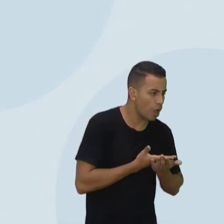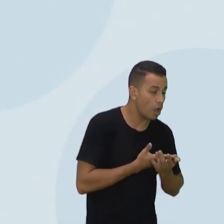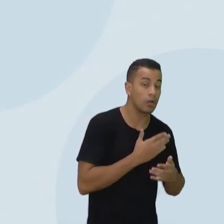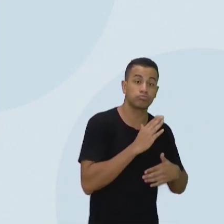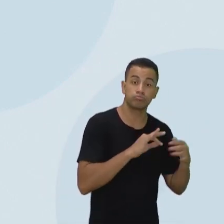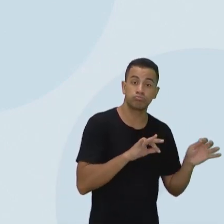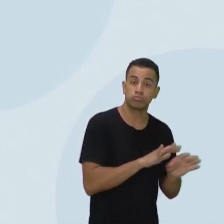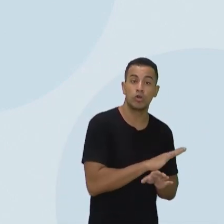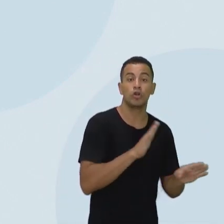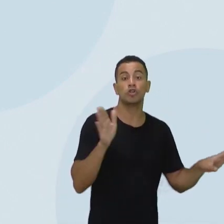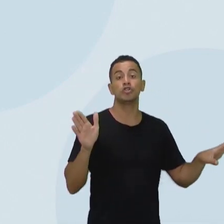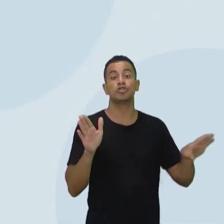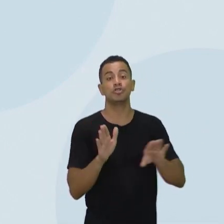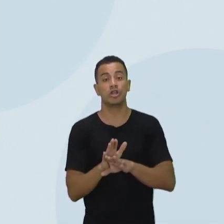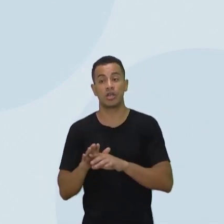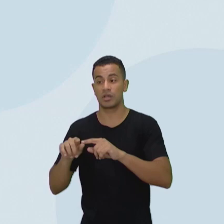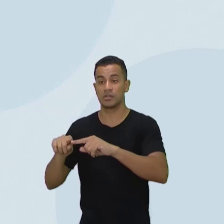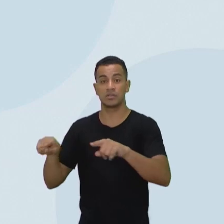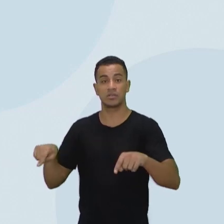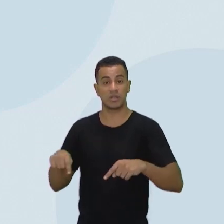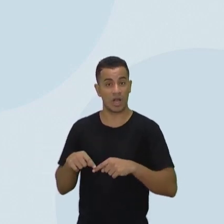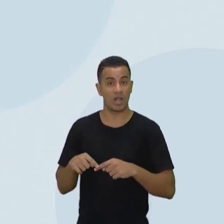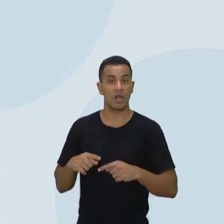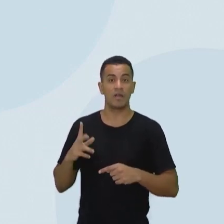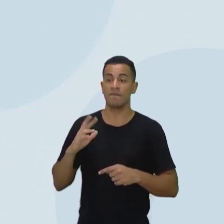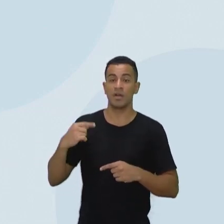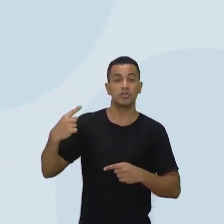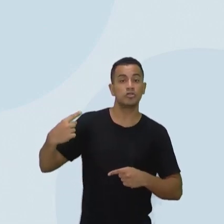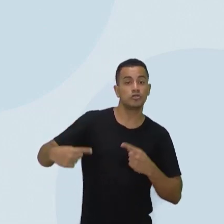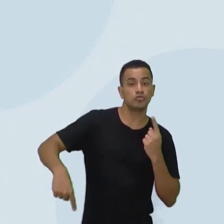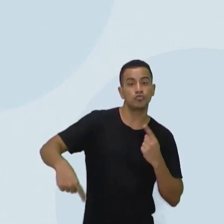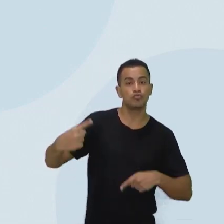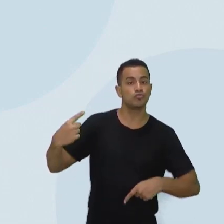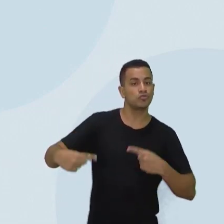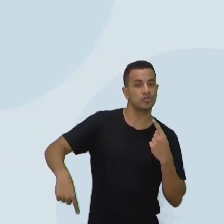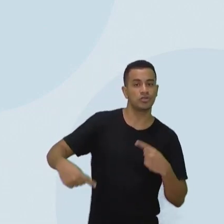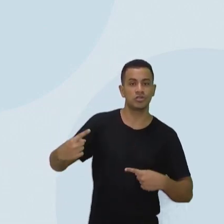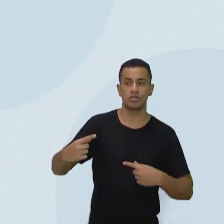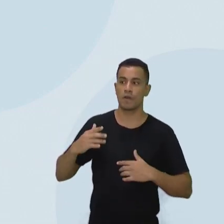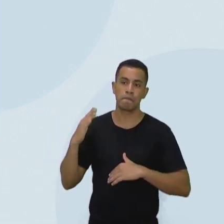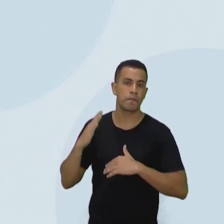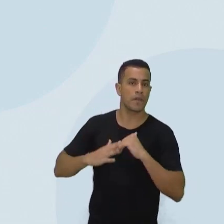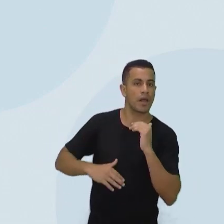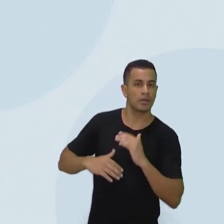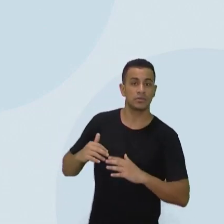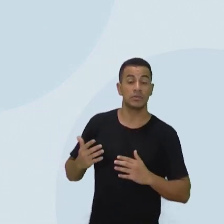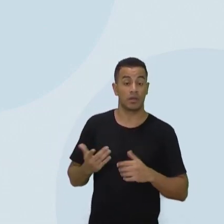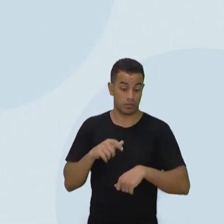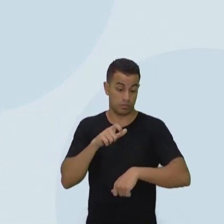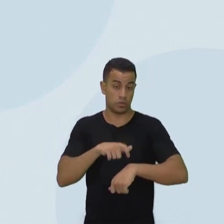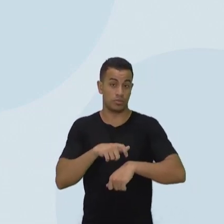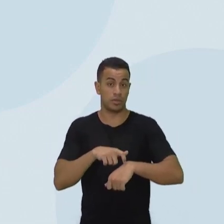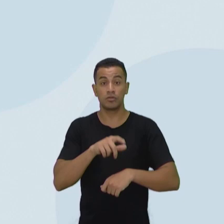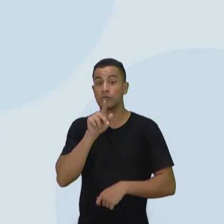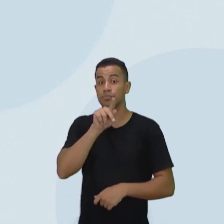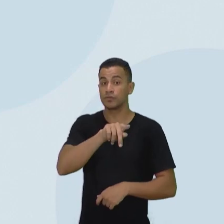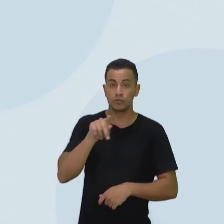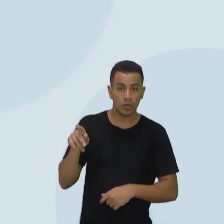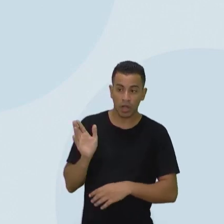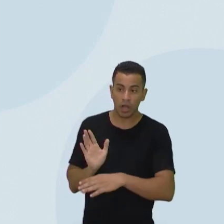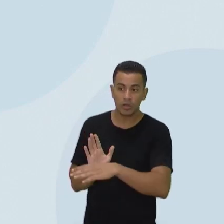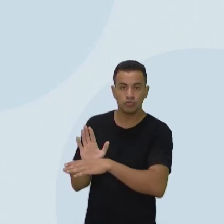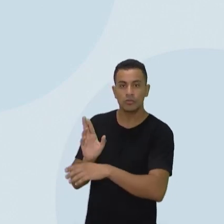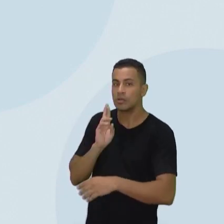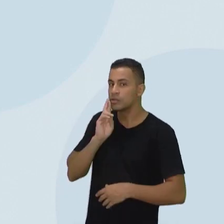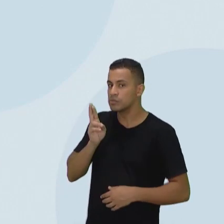conceitos, ele vai colocar em prática, né? Vai ser o momento do professor tirar dúvidas, de esclarecer e de aprofundar.